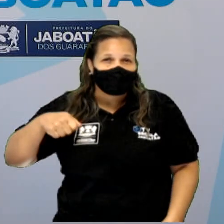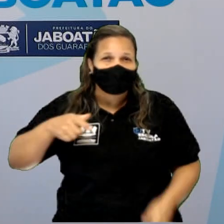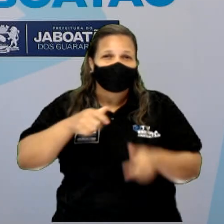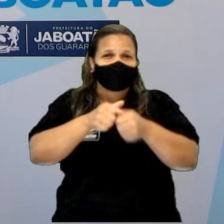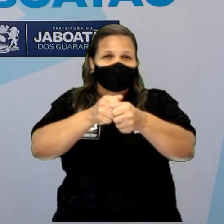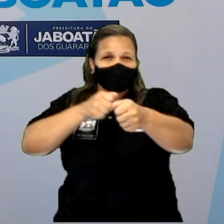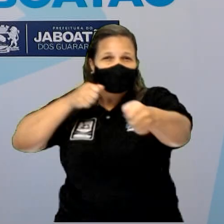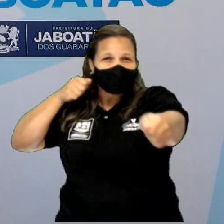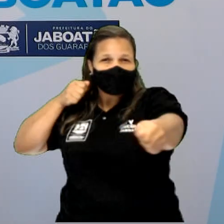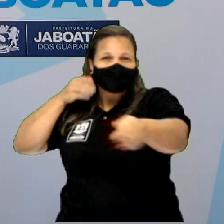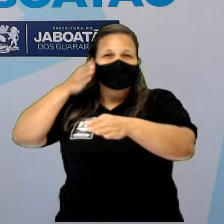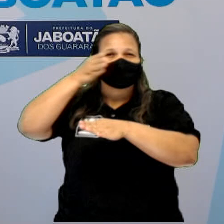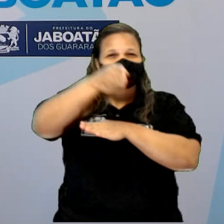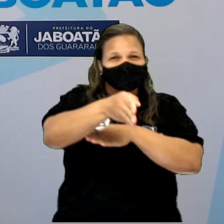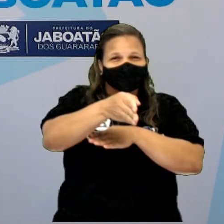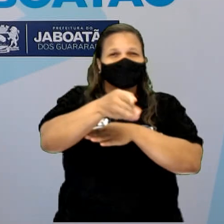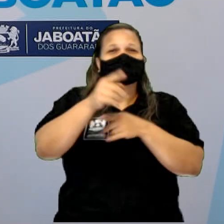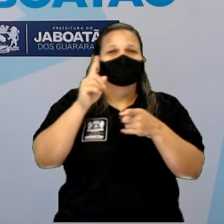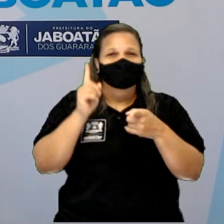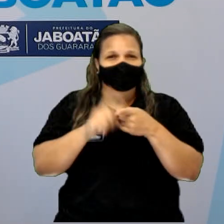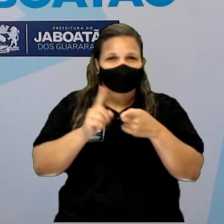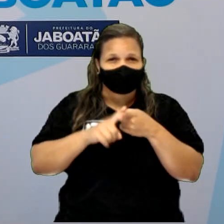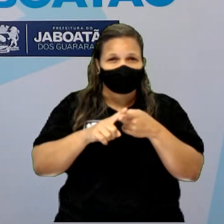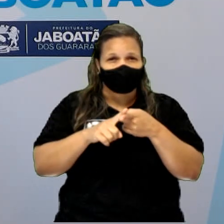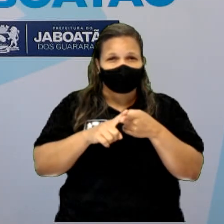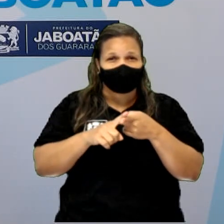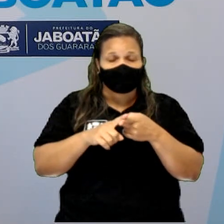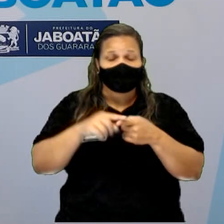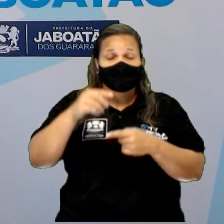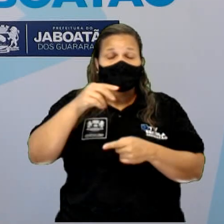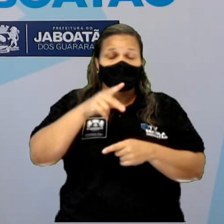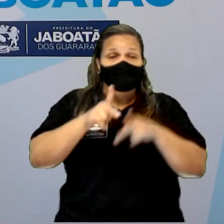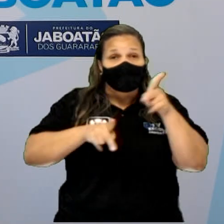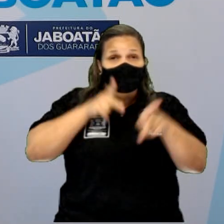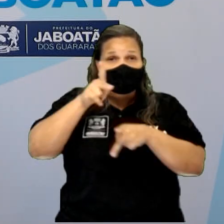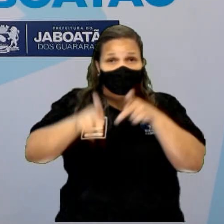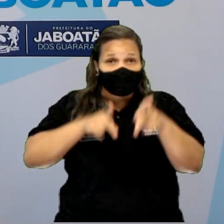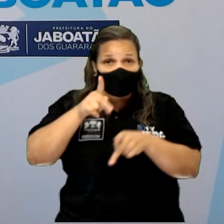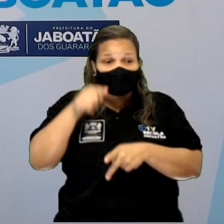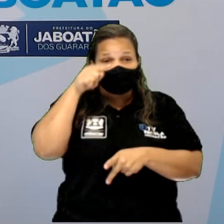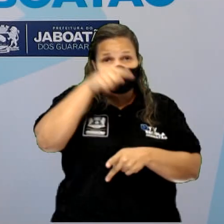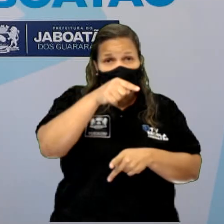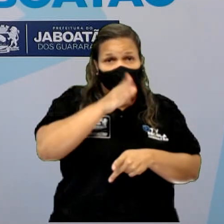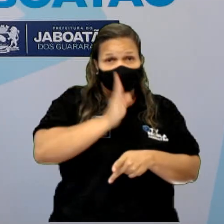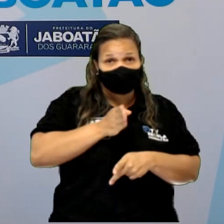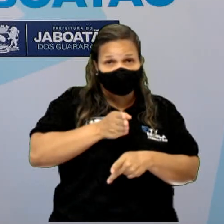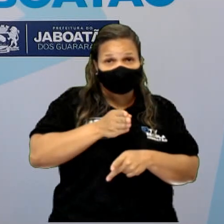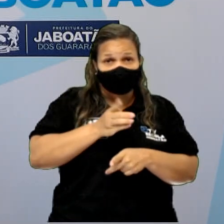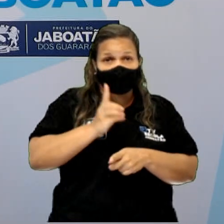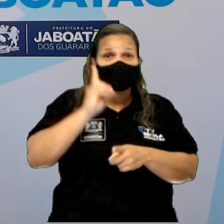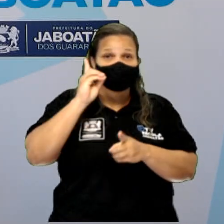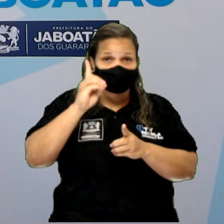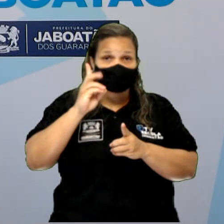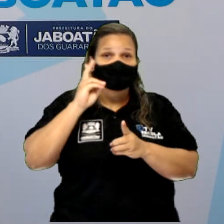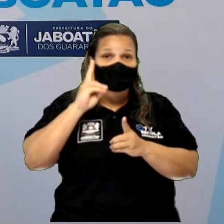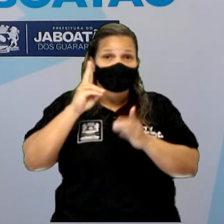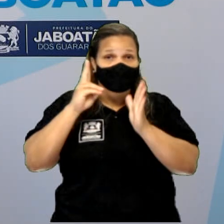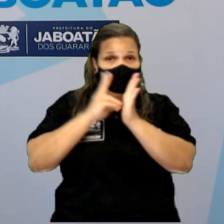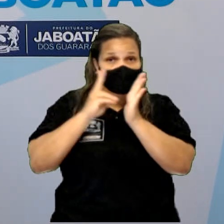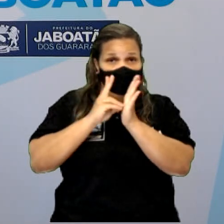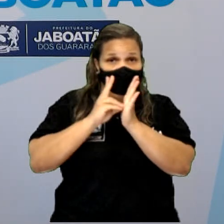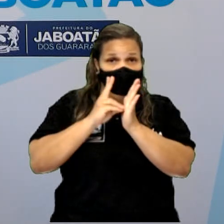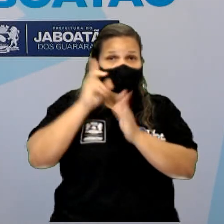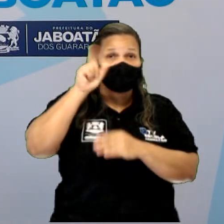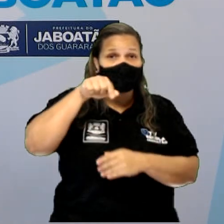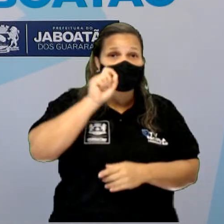quebravam, as dos nativos eram de madeira, com sílex ou com outros produtos cortantes que no decorrer da